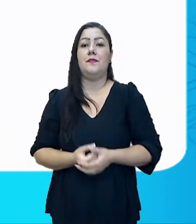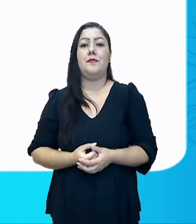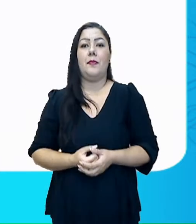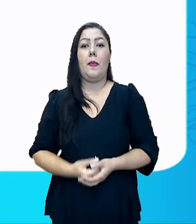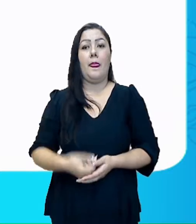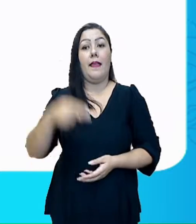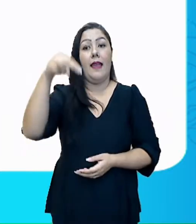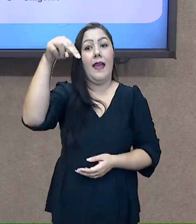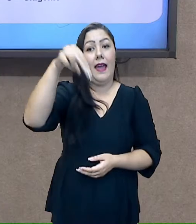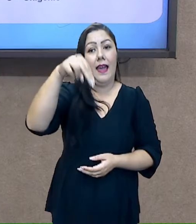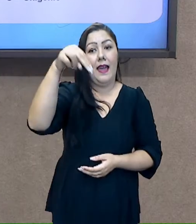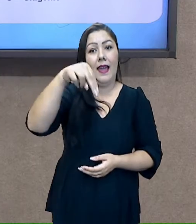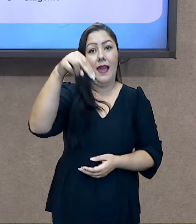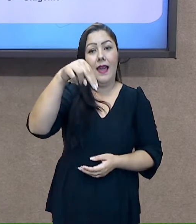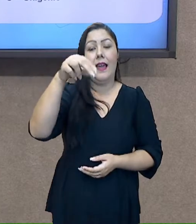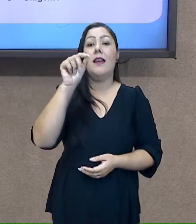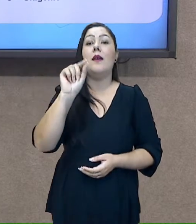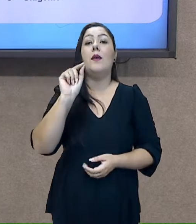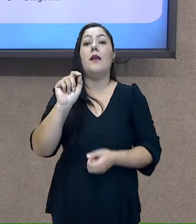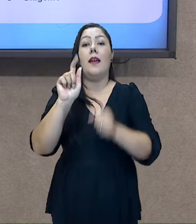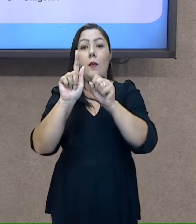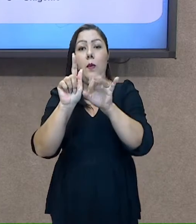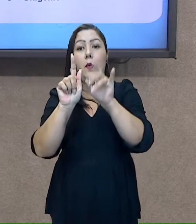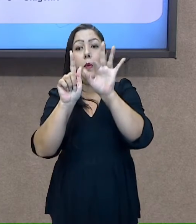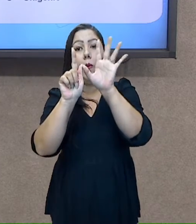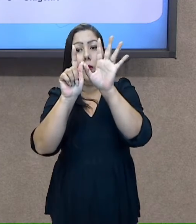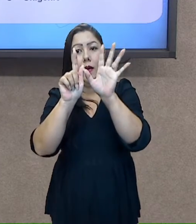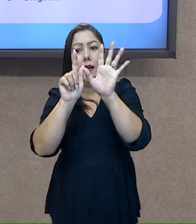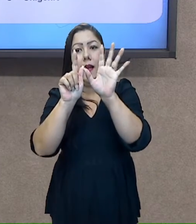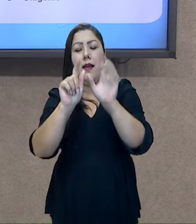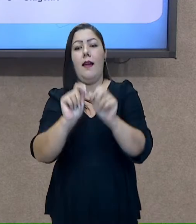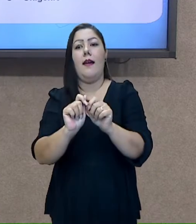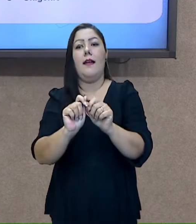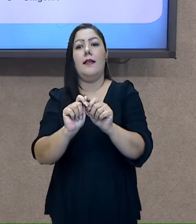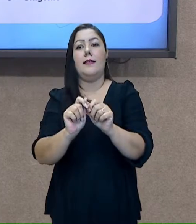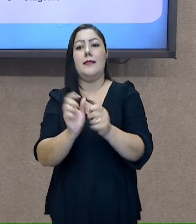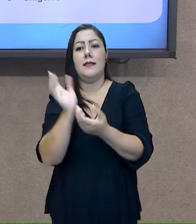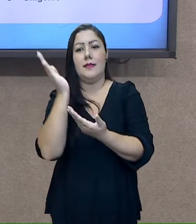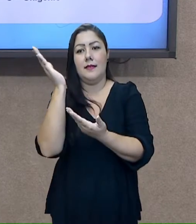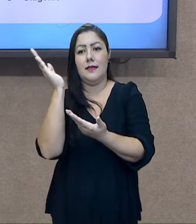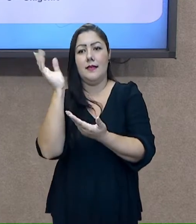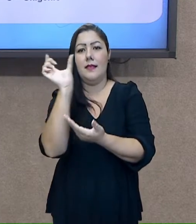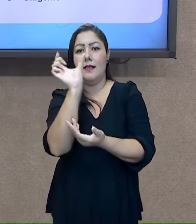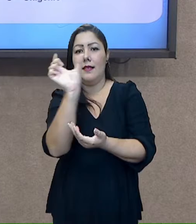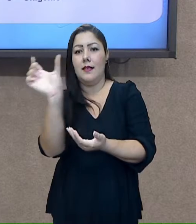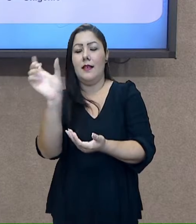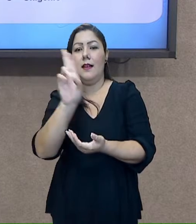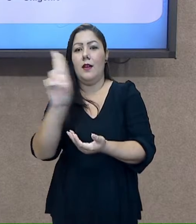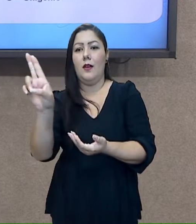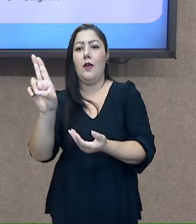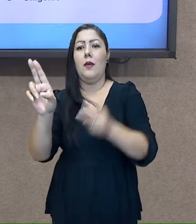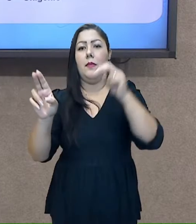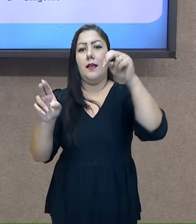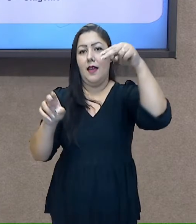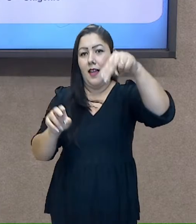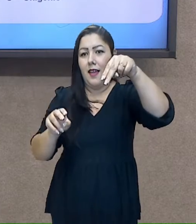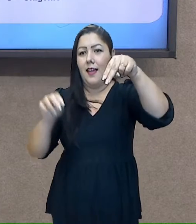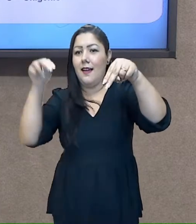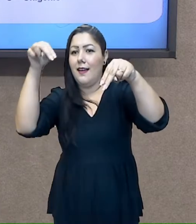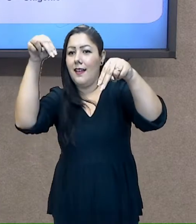nitrogênio. Então, perceba, Na e N, tudo começa com a mesma letra. Então,